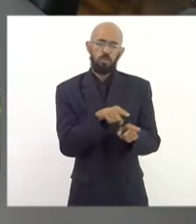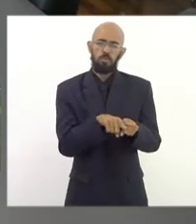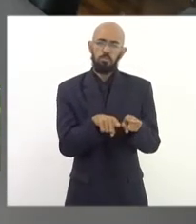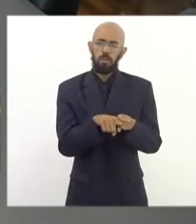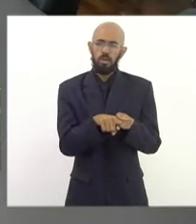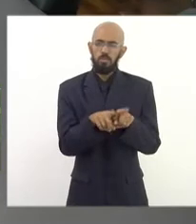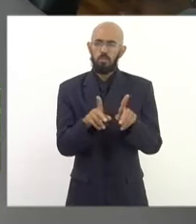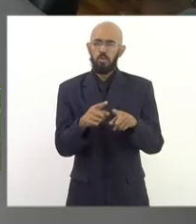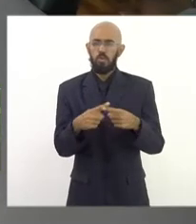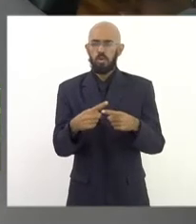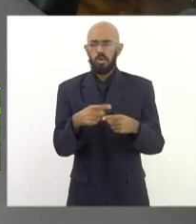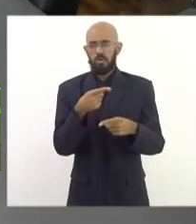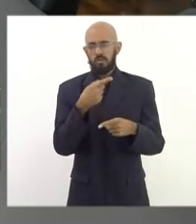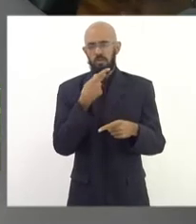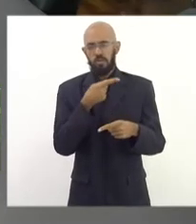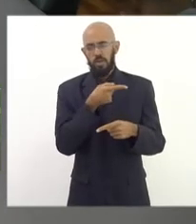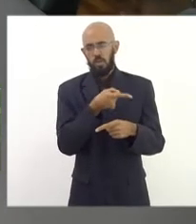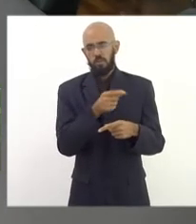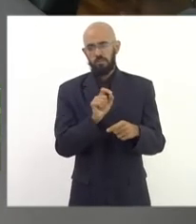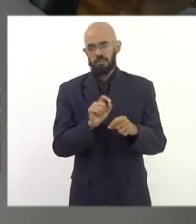essa afirmação sobre